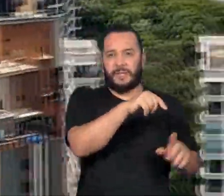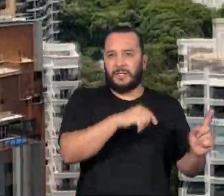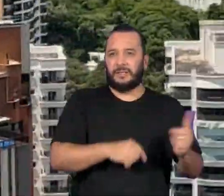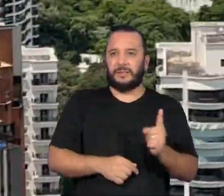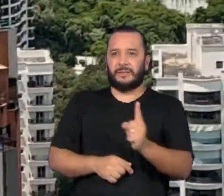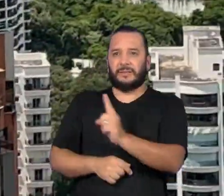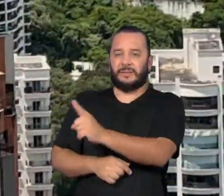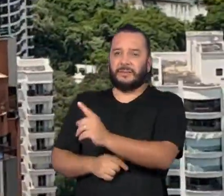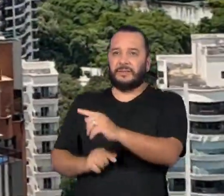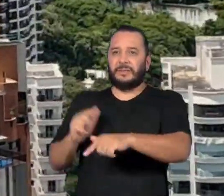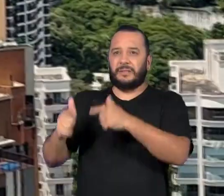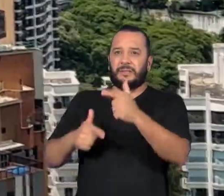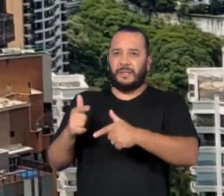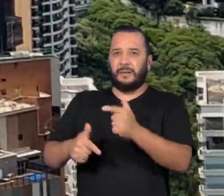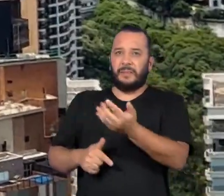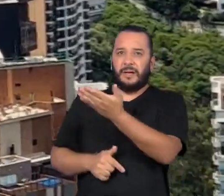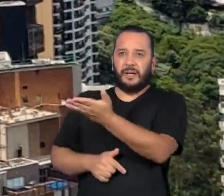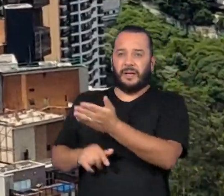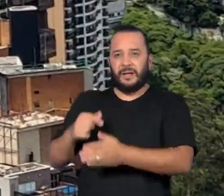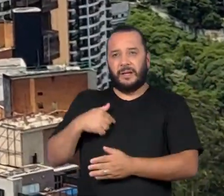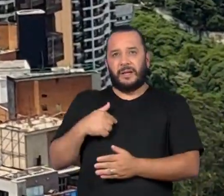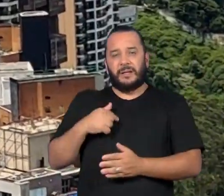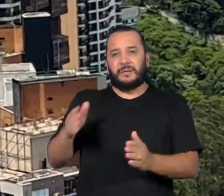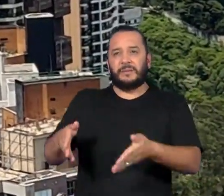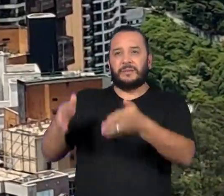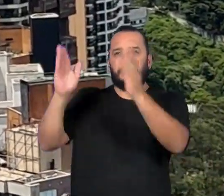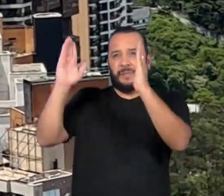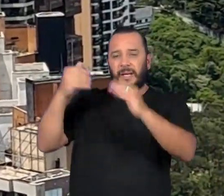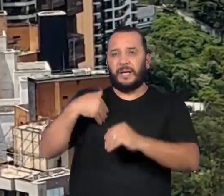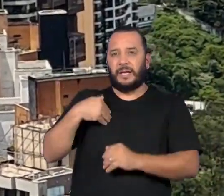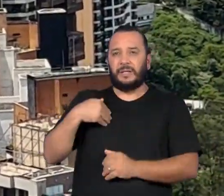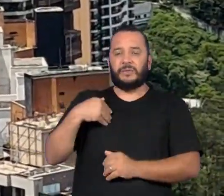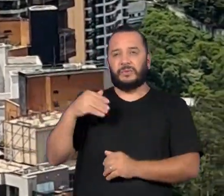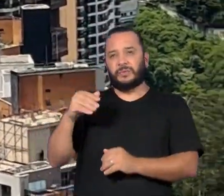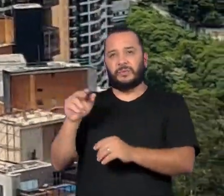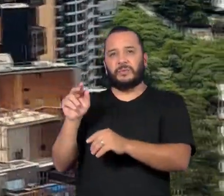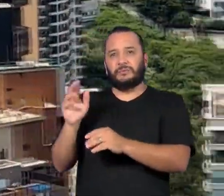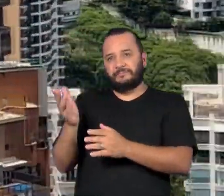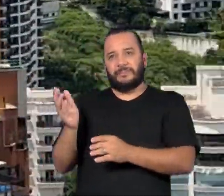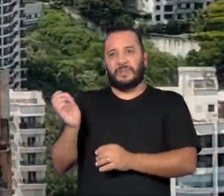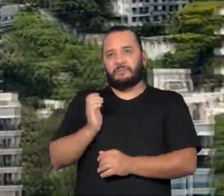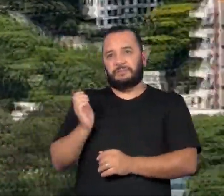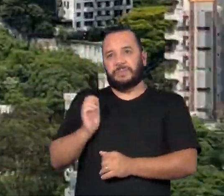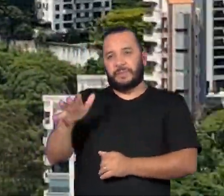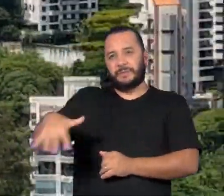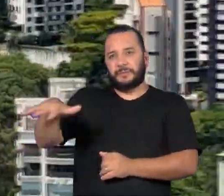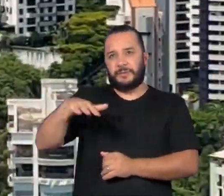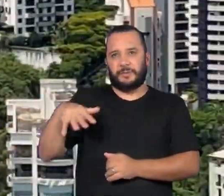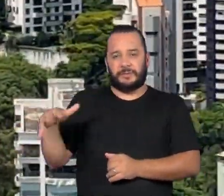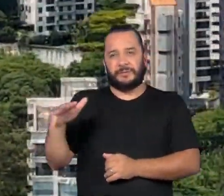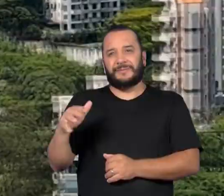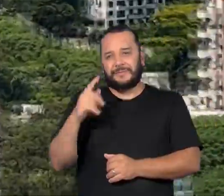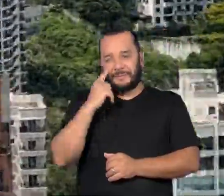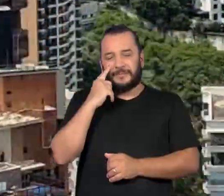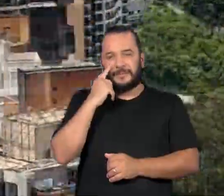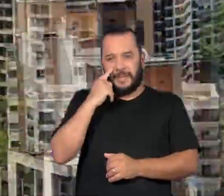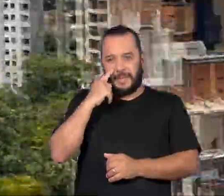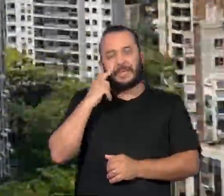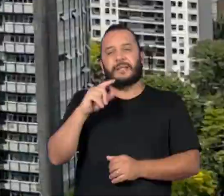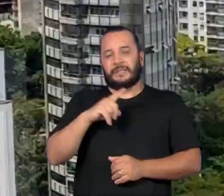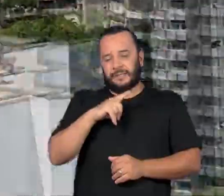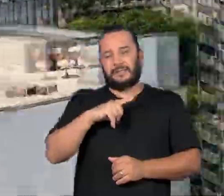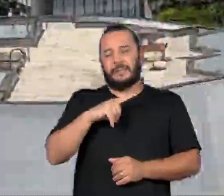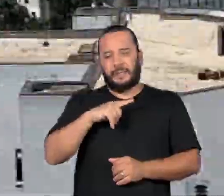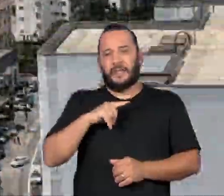lado, quem está numa das maiores concentrações de renda da cidade, né? Desigualdade lado a lado,